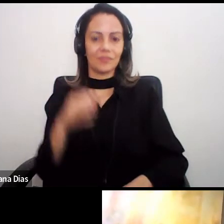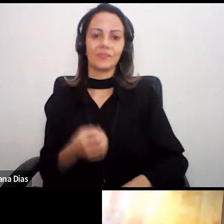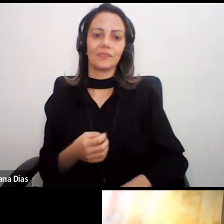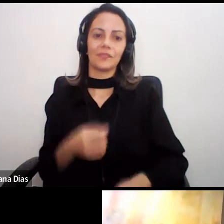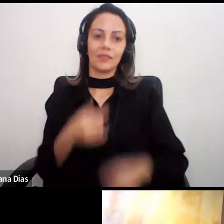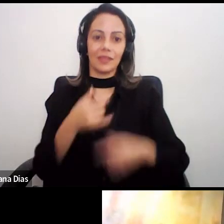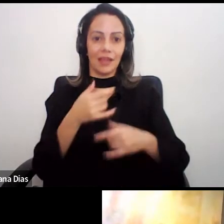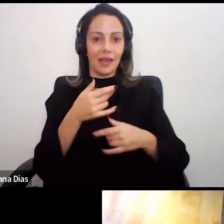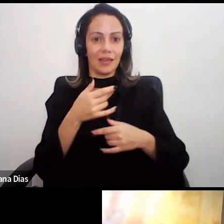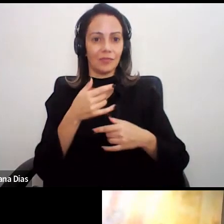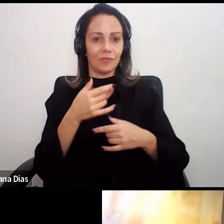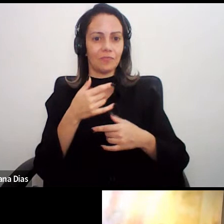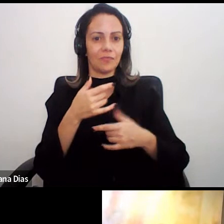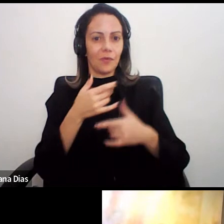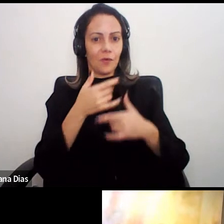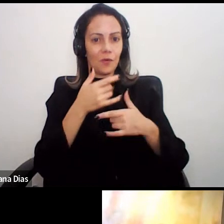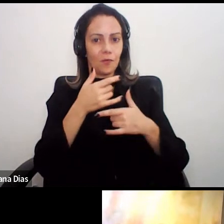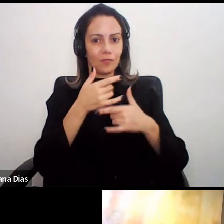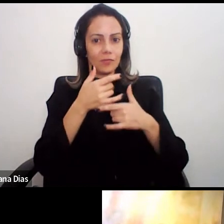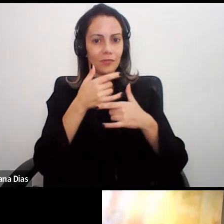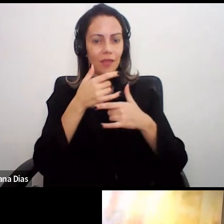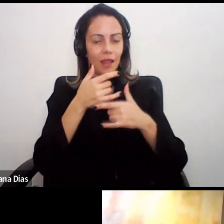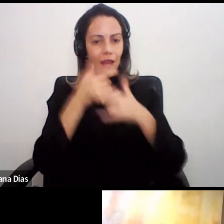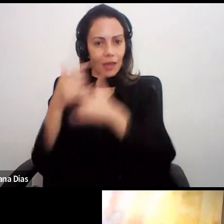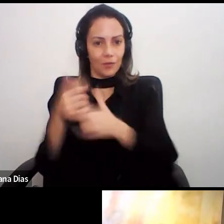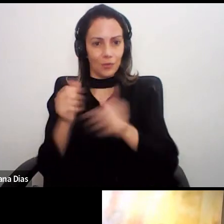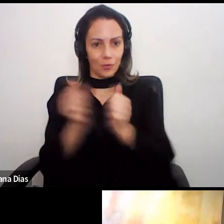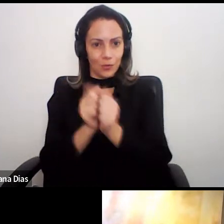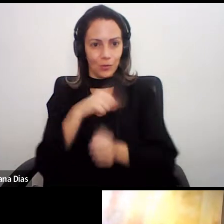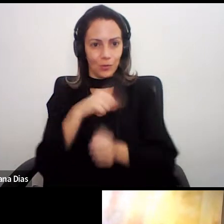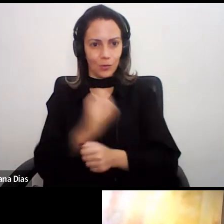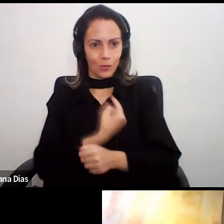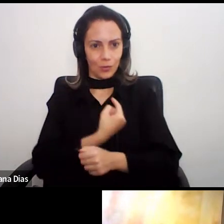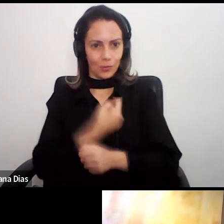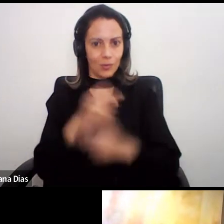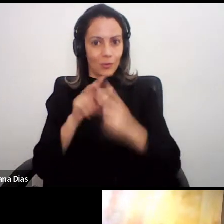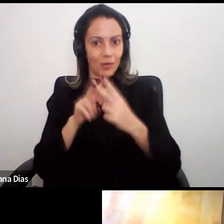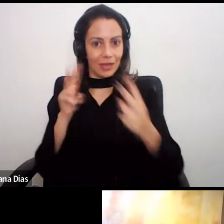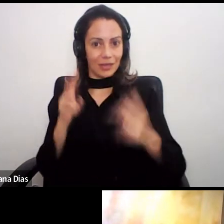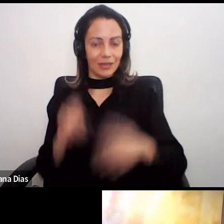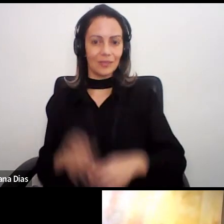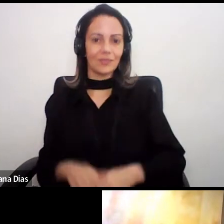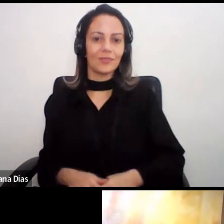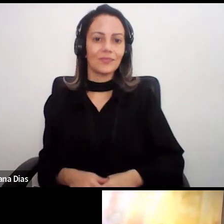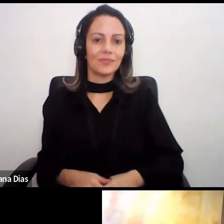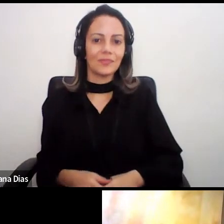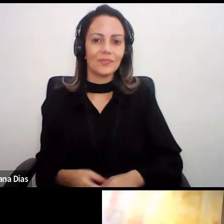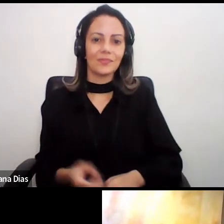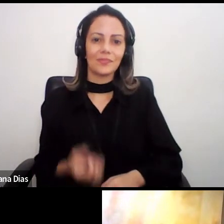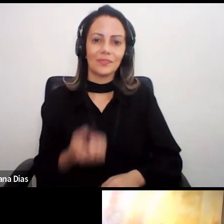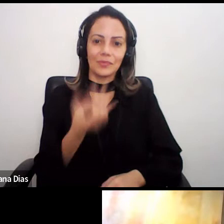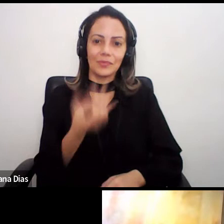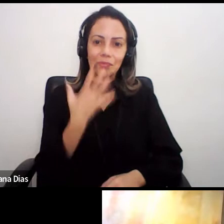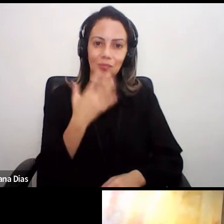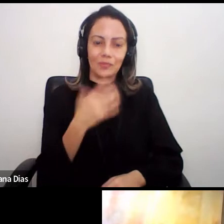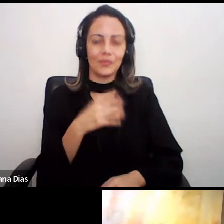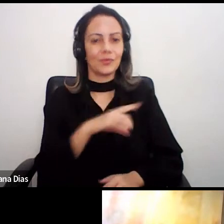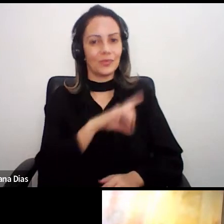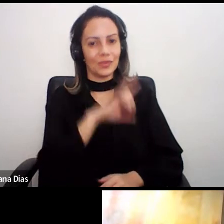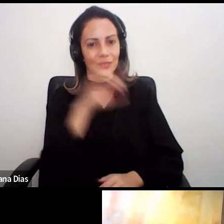Good day, professor. It's nice to have you back. I'm going to speak